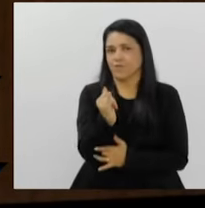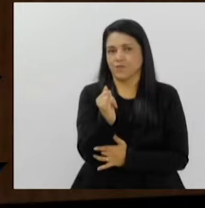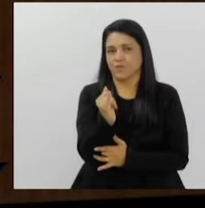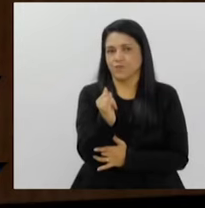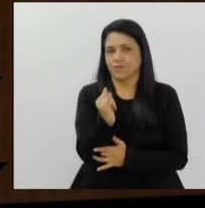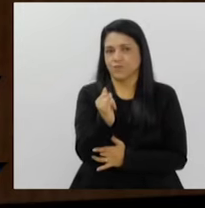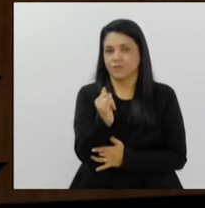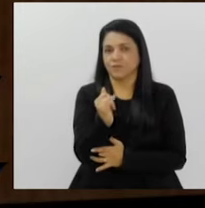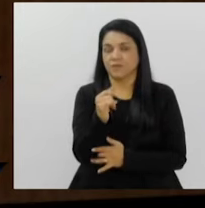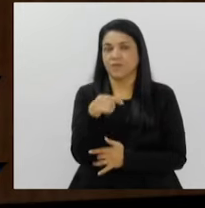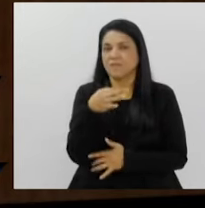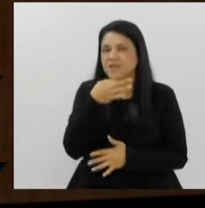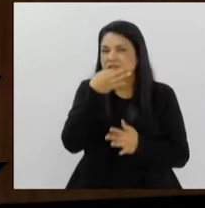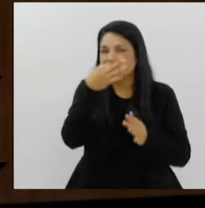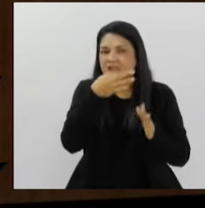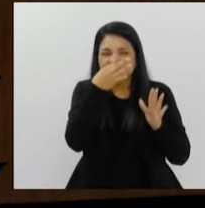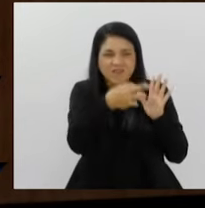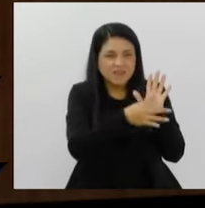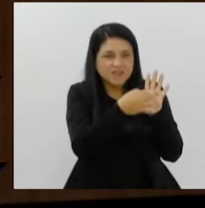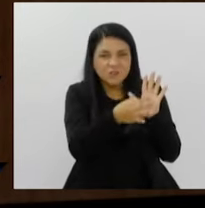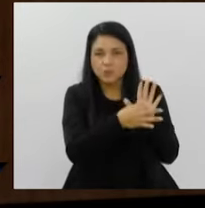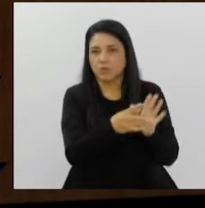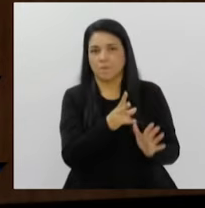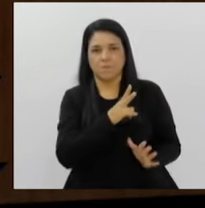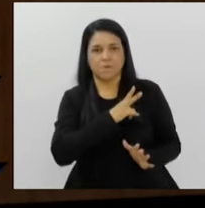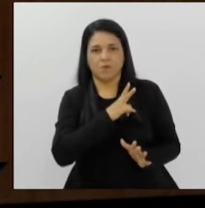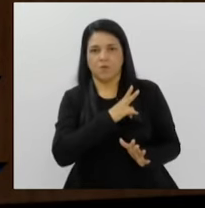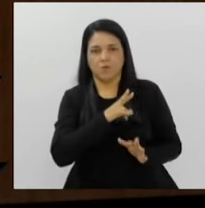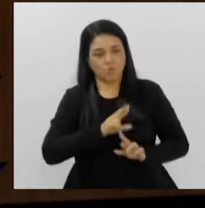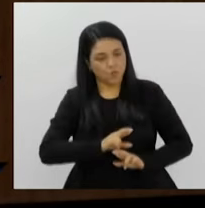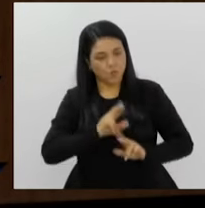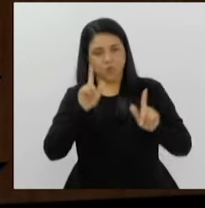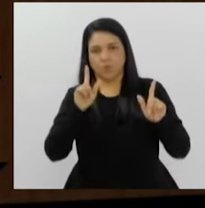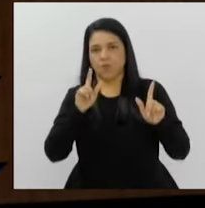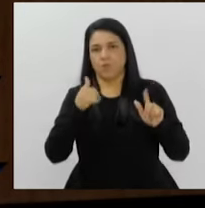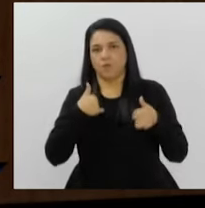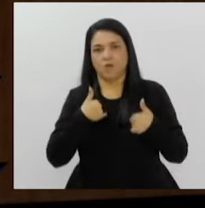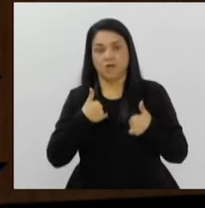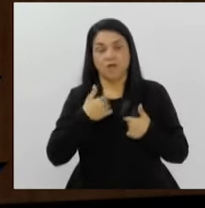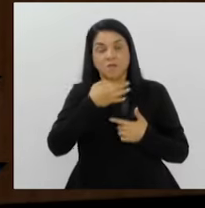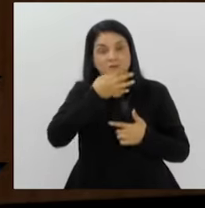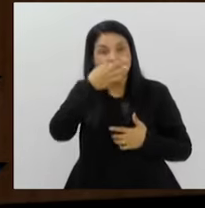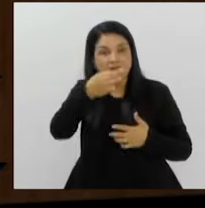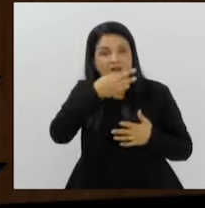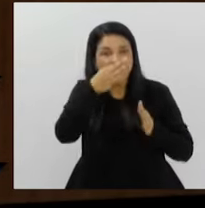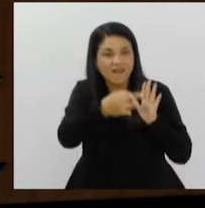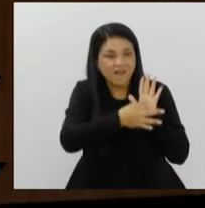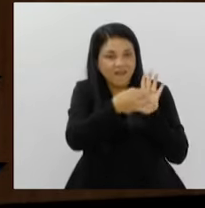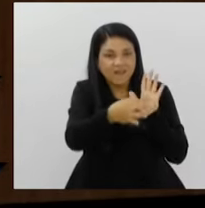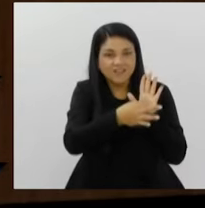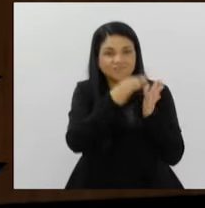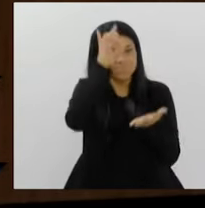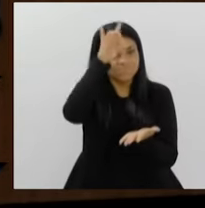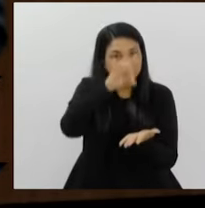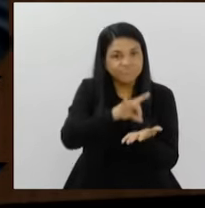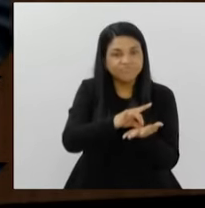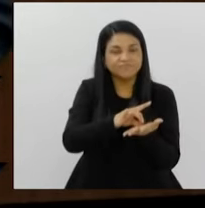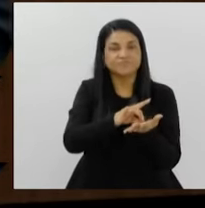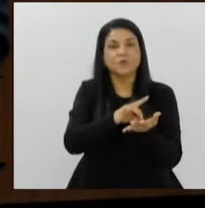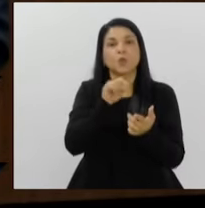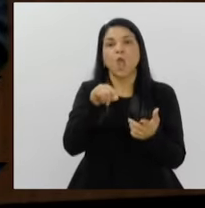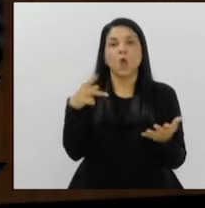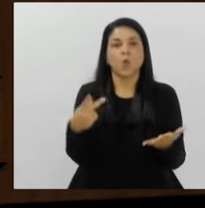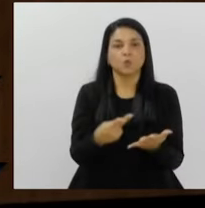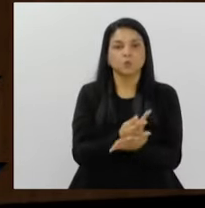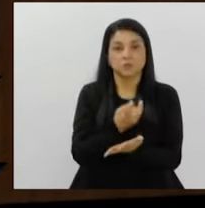a minha crítica não é pessoal. A minha crítica está baseada em fatos. O que aconteceu